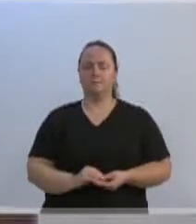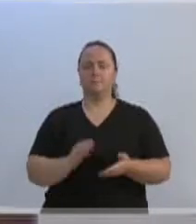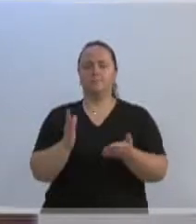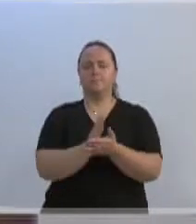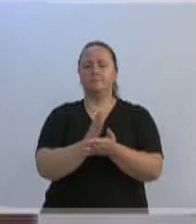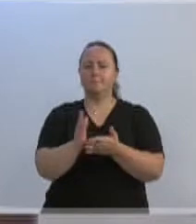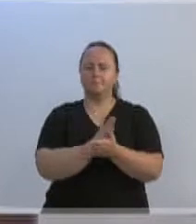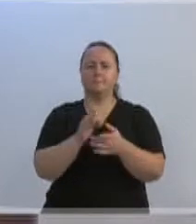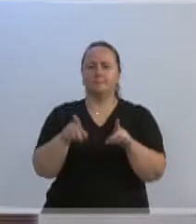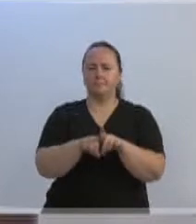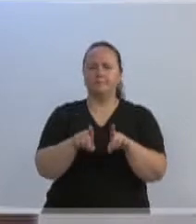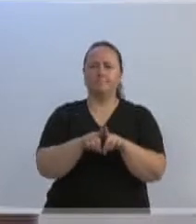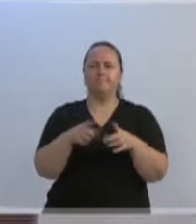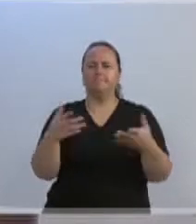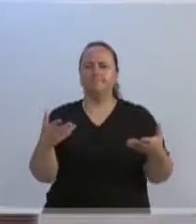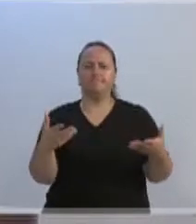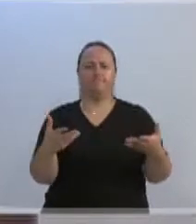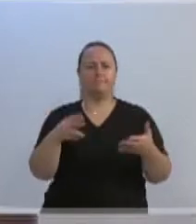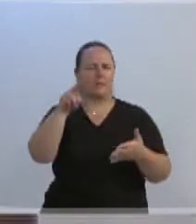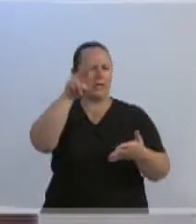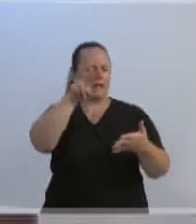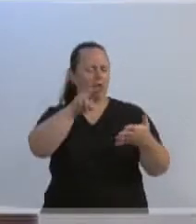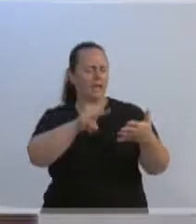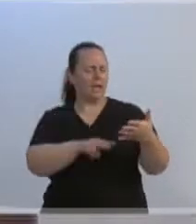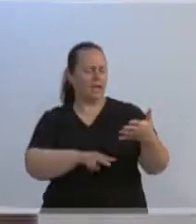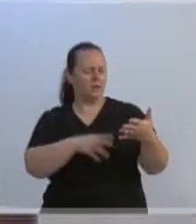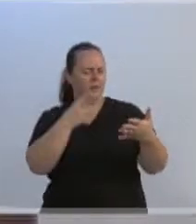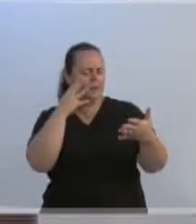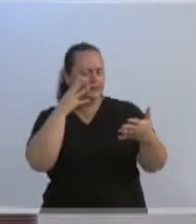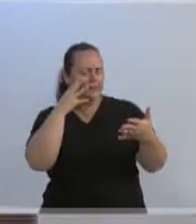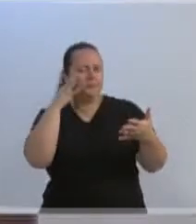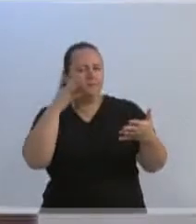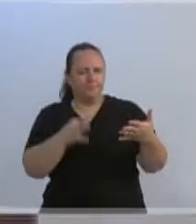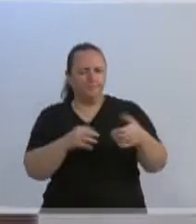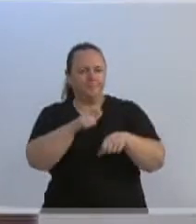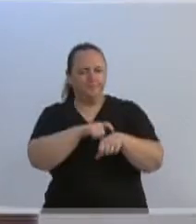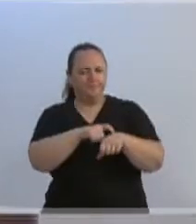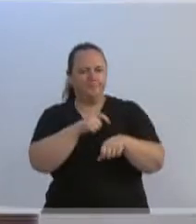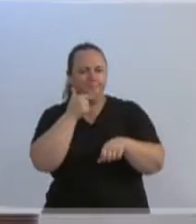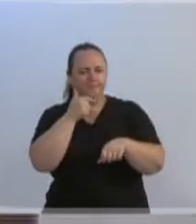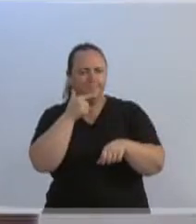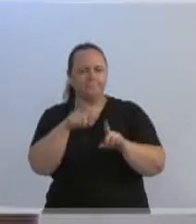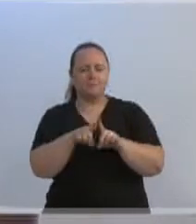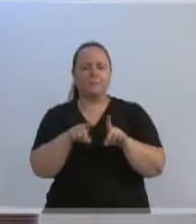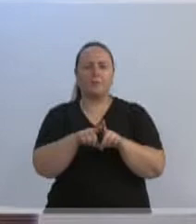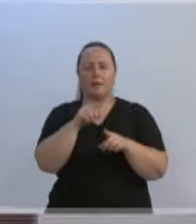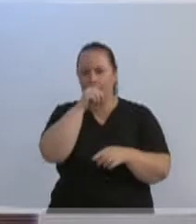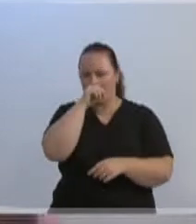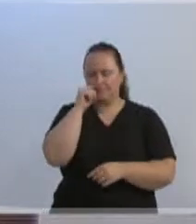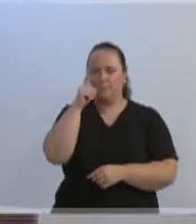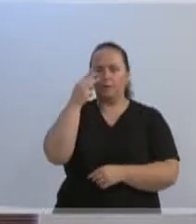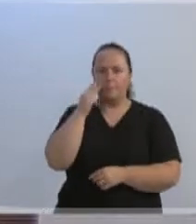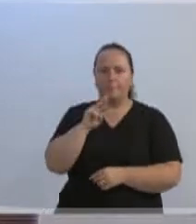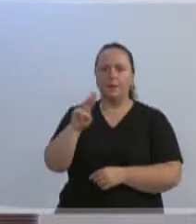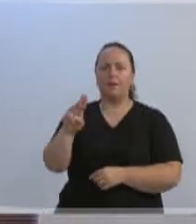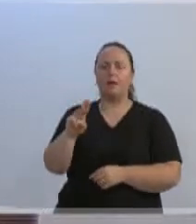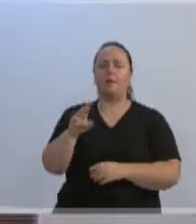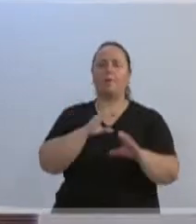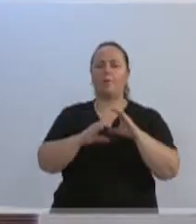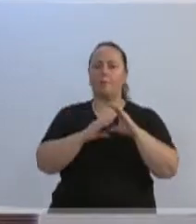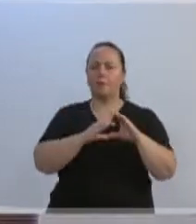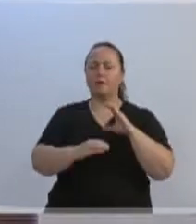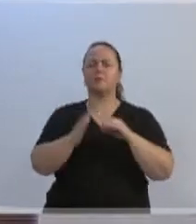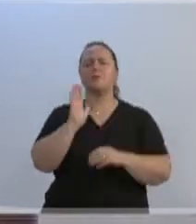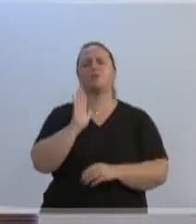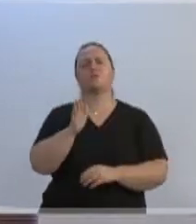que daí já já lendo por cima embora não tendo tempo para entender já vejo que quase um milhão de novo aqui para a secretaria de comunicação a gente fala